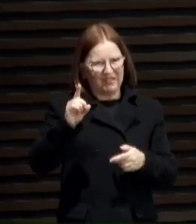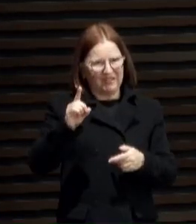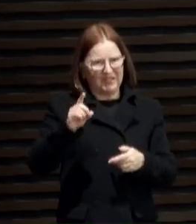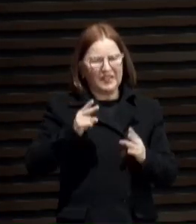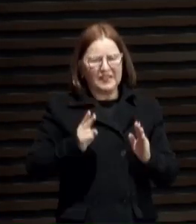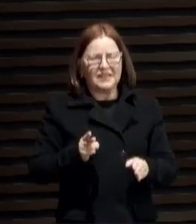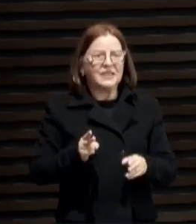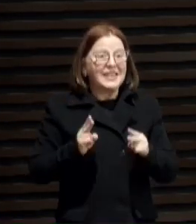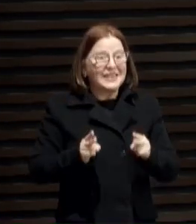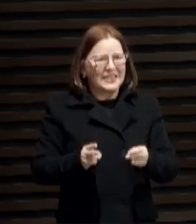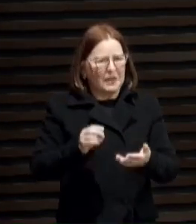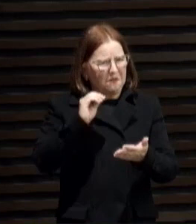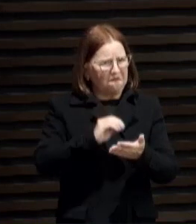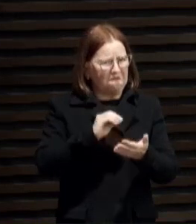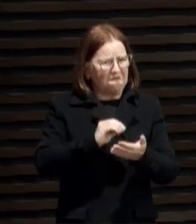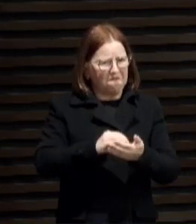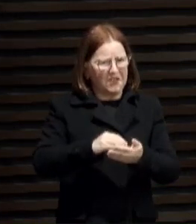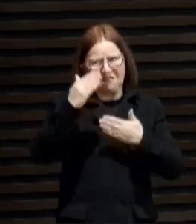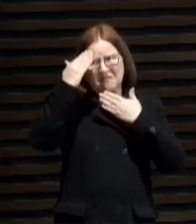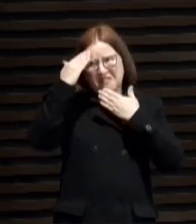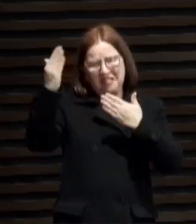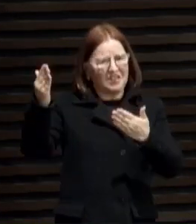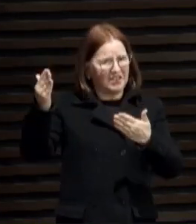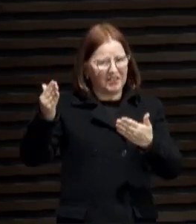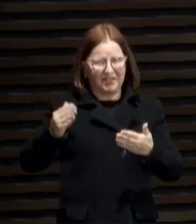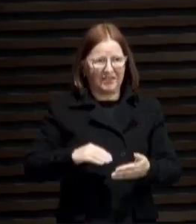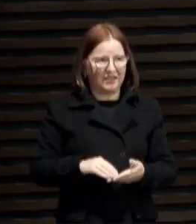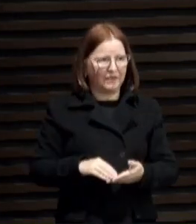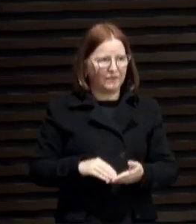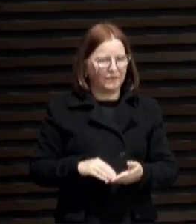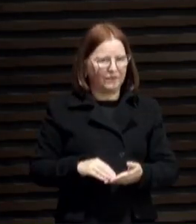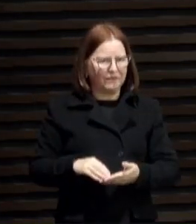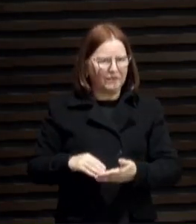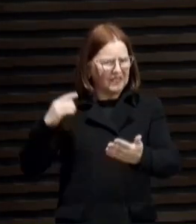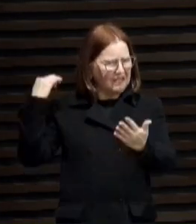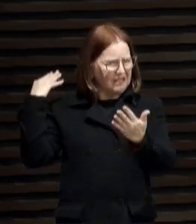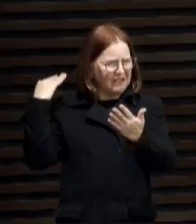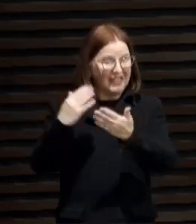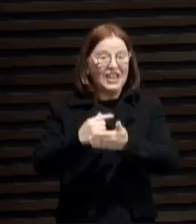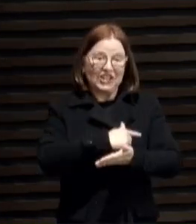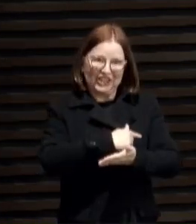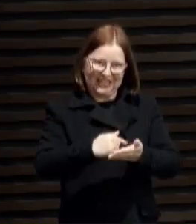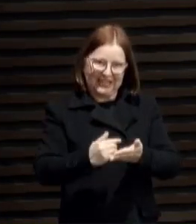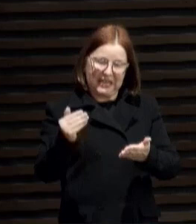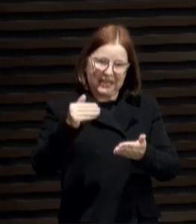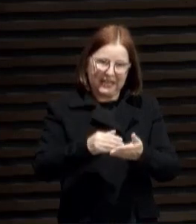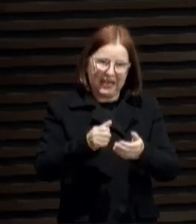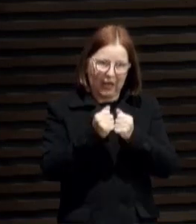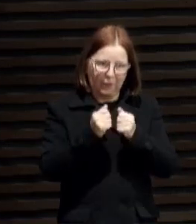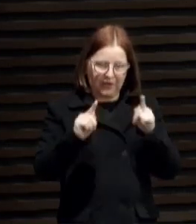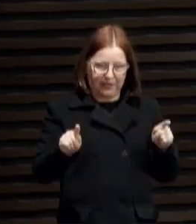de rebeldia, desde o início. Se você for pegar lá em Gênesis até Apocalipse, você